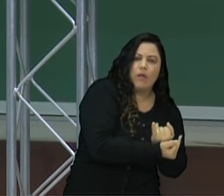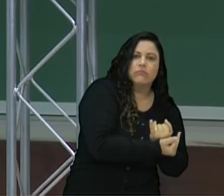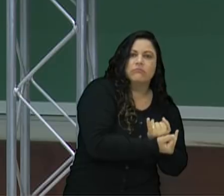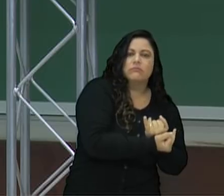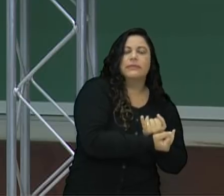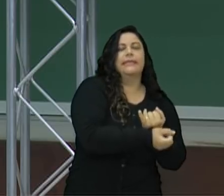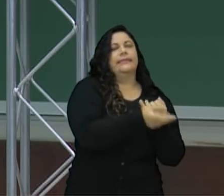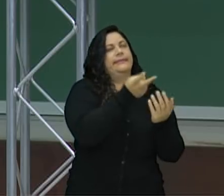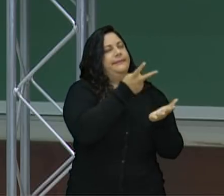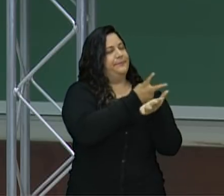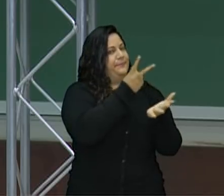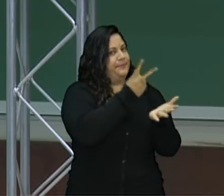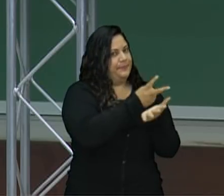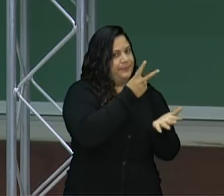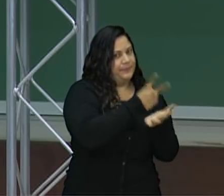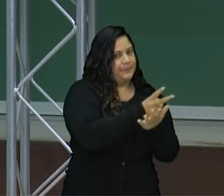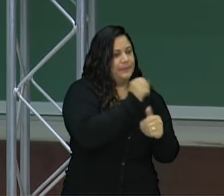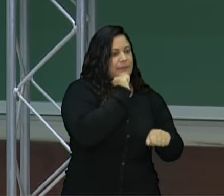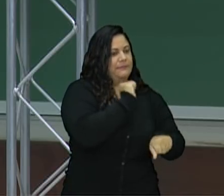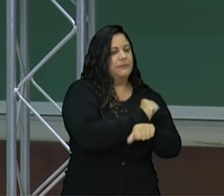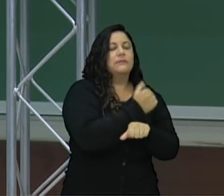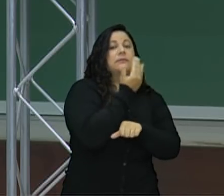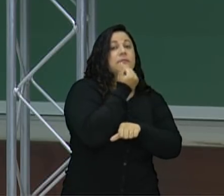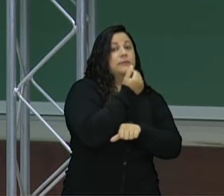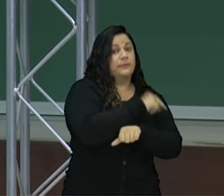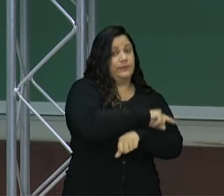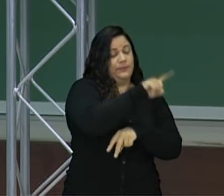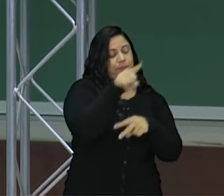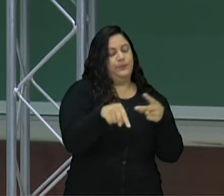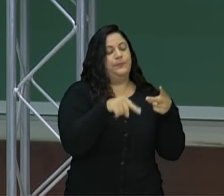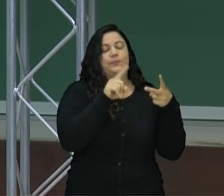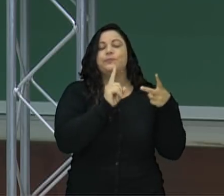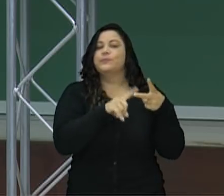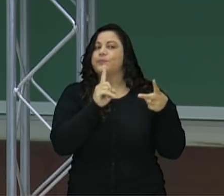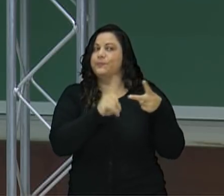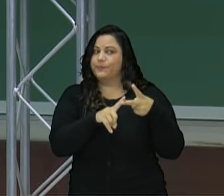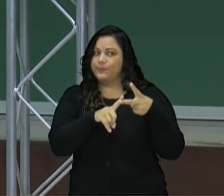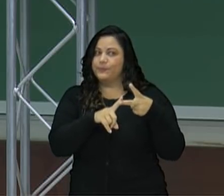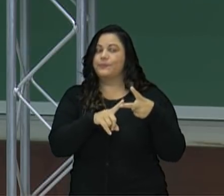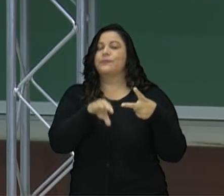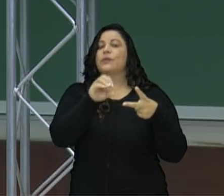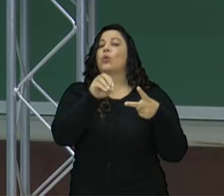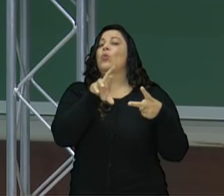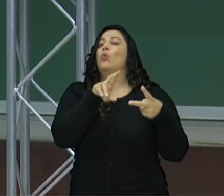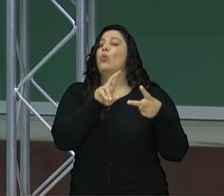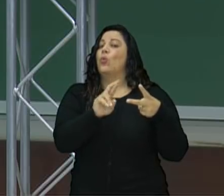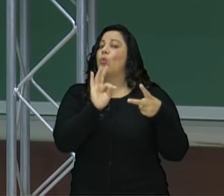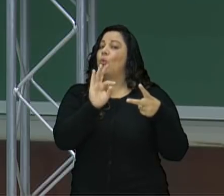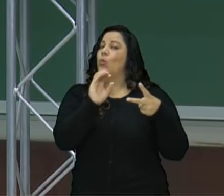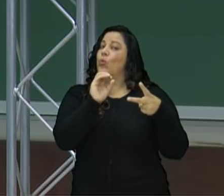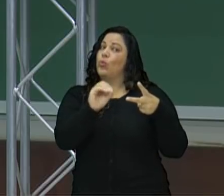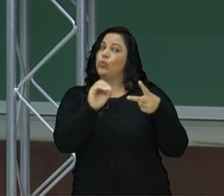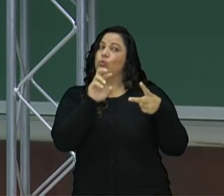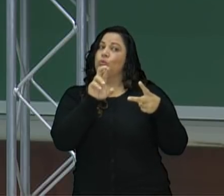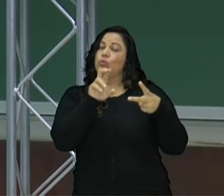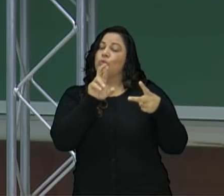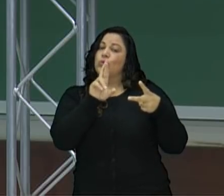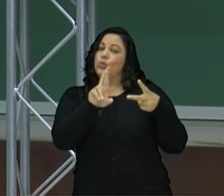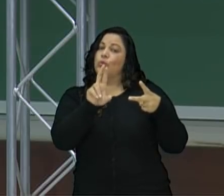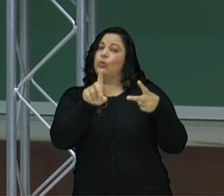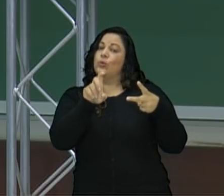super magra e aí para de se alimentar adequadamente, como também a gente tem que tomar cuidado com os excessos das pessoas que acabam